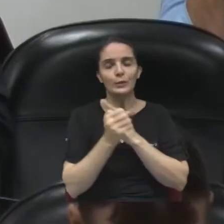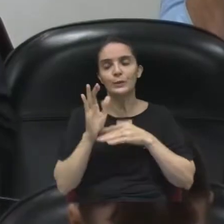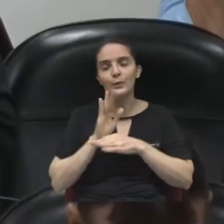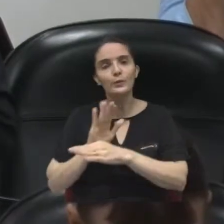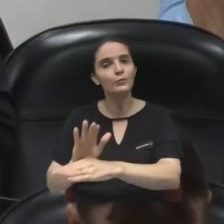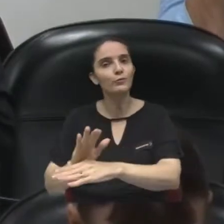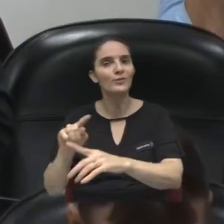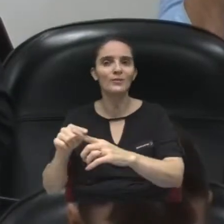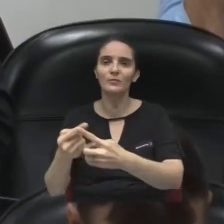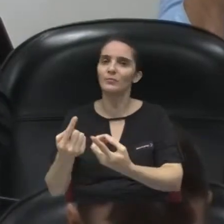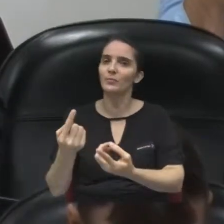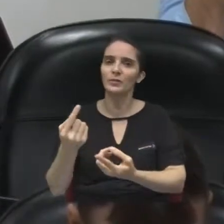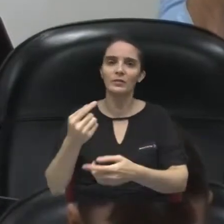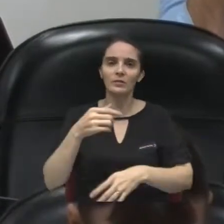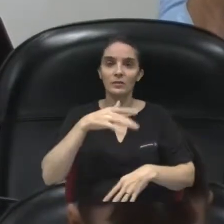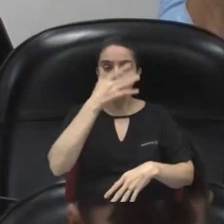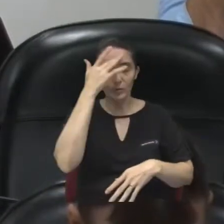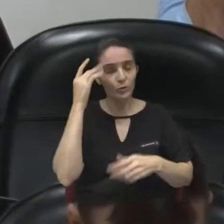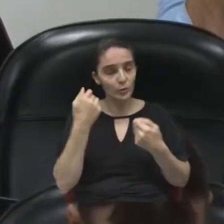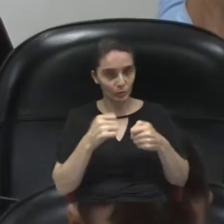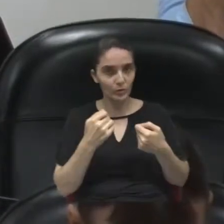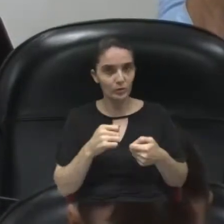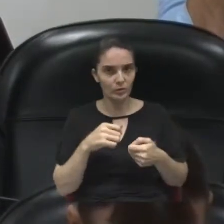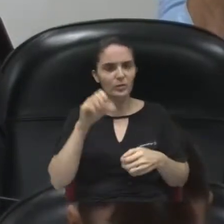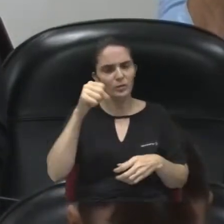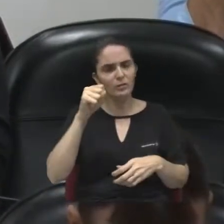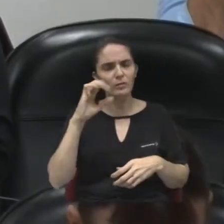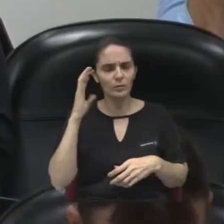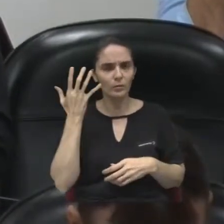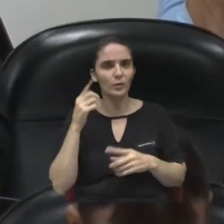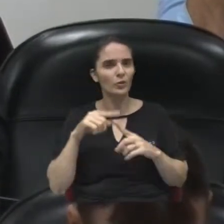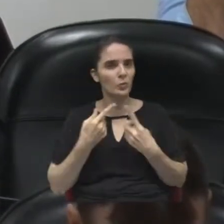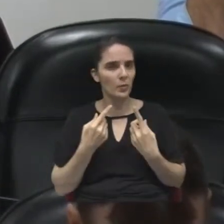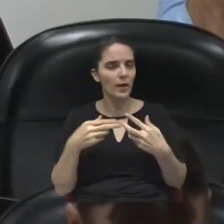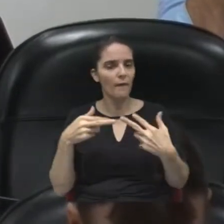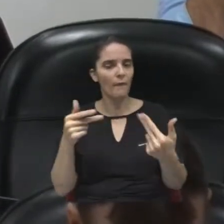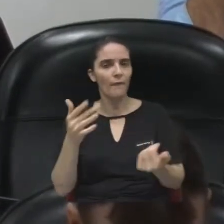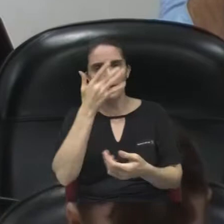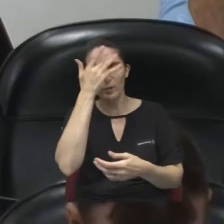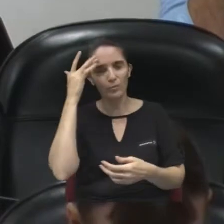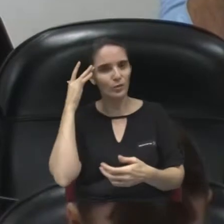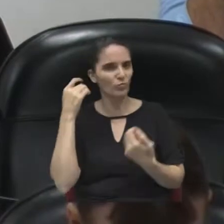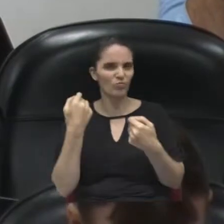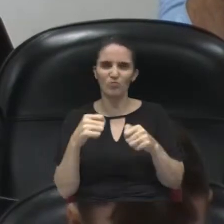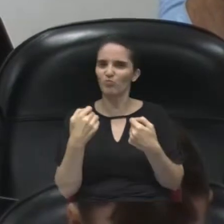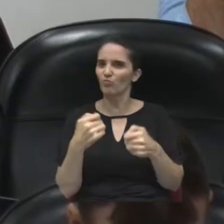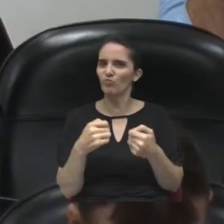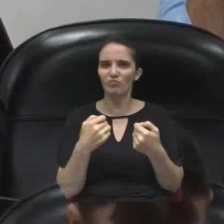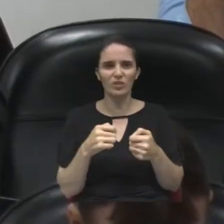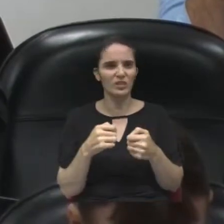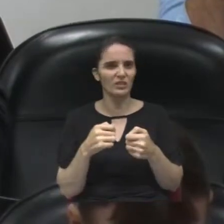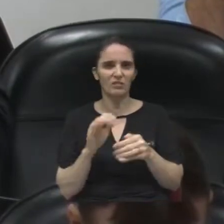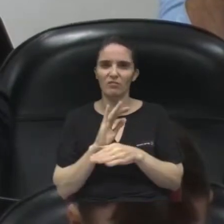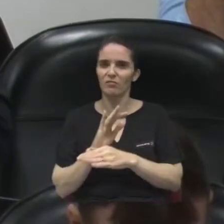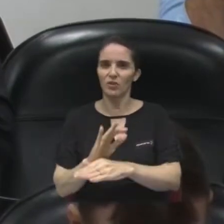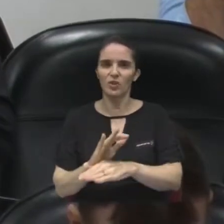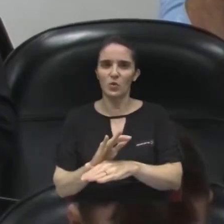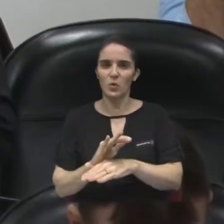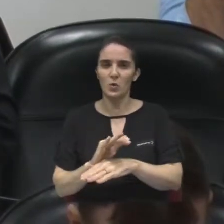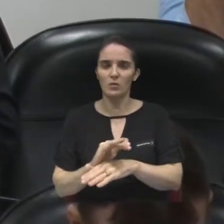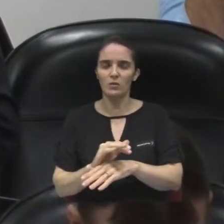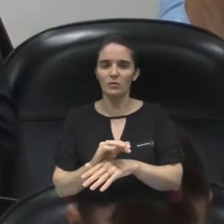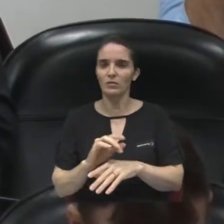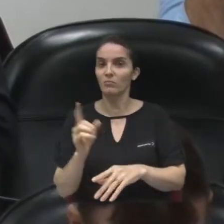estão sendo ajudados, mas muitos que lá estão não são andarilhos, são pessoas de má